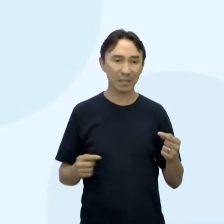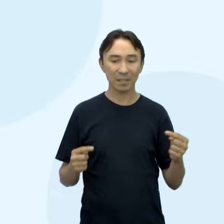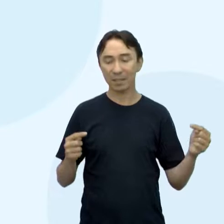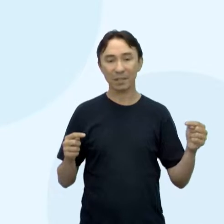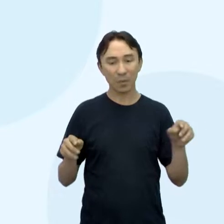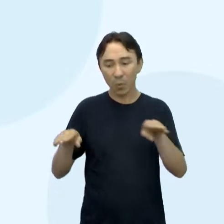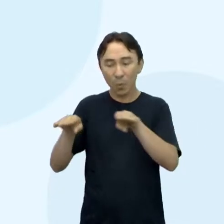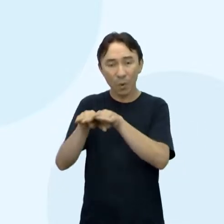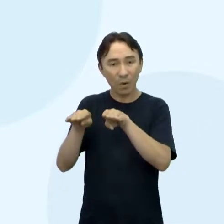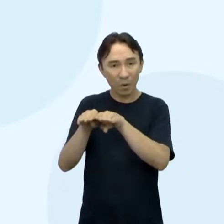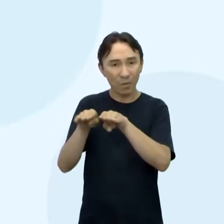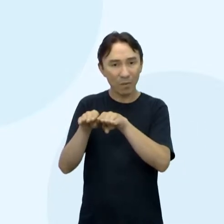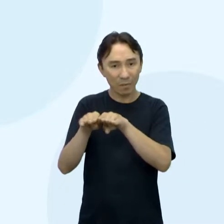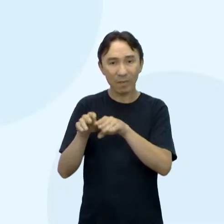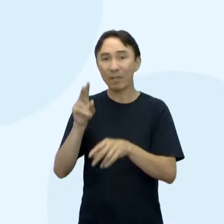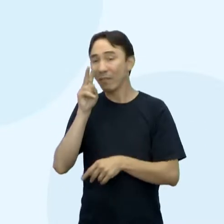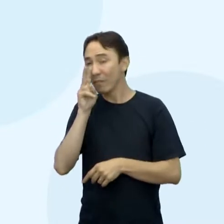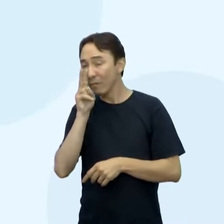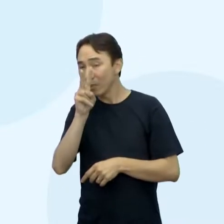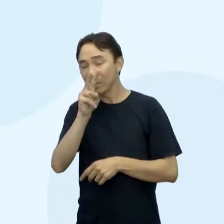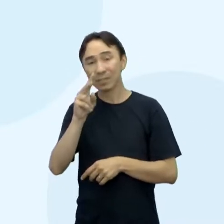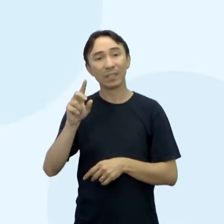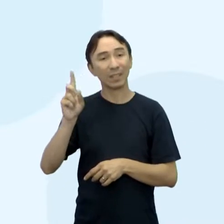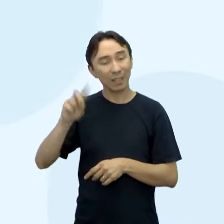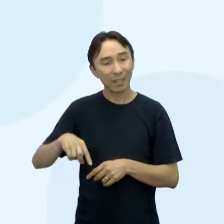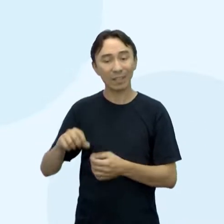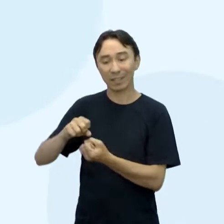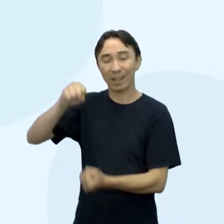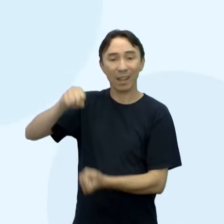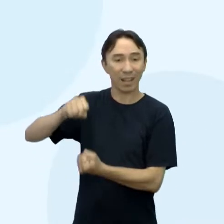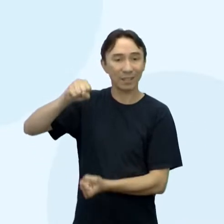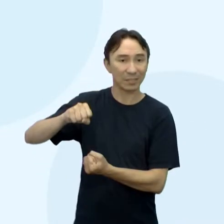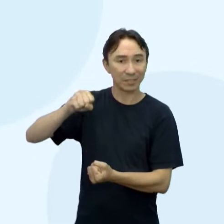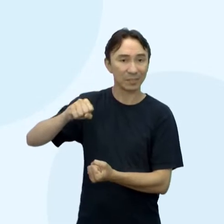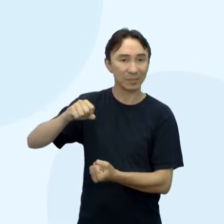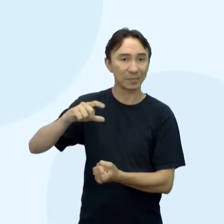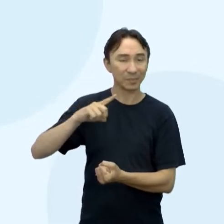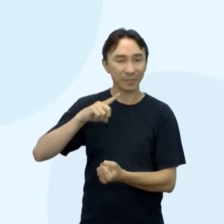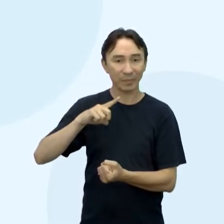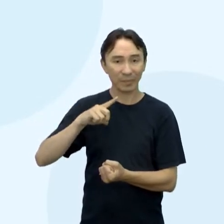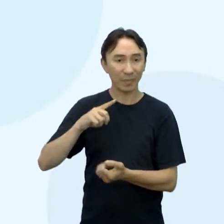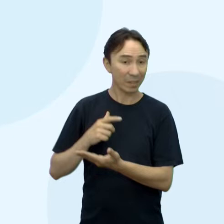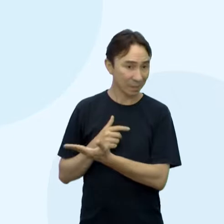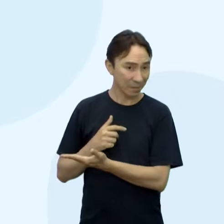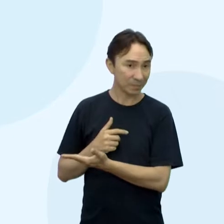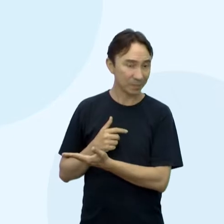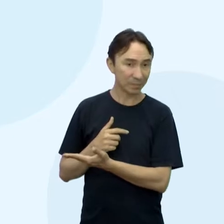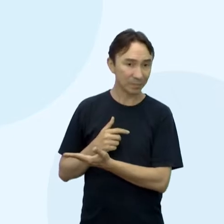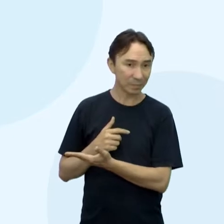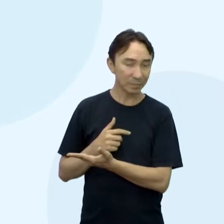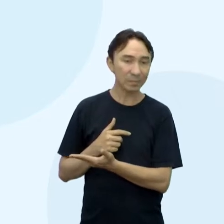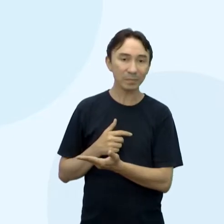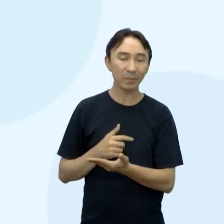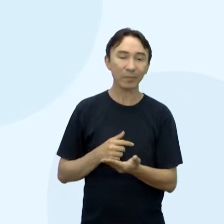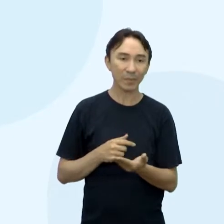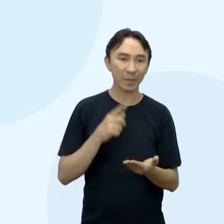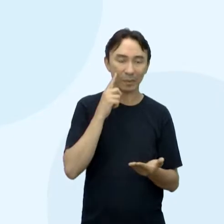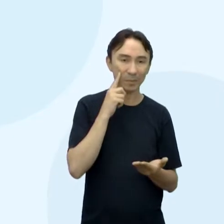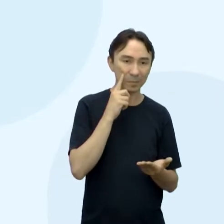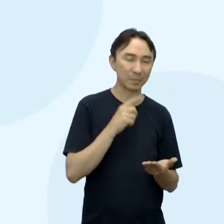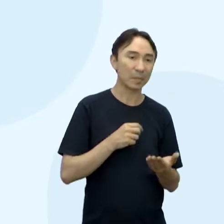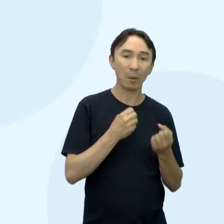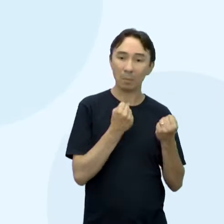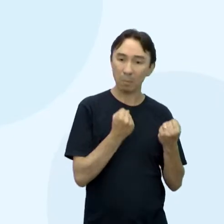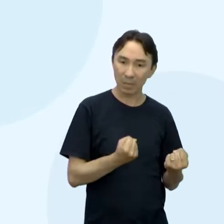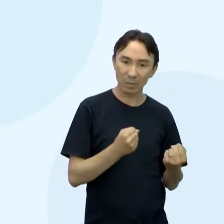ó. Esse seria um sistema aqui em equilíbrio, tá? Equilíbrio ali, ó. O peso para baixo, ó lá, certo?